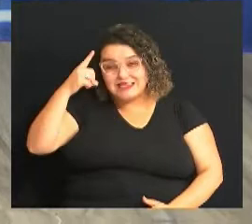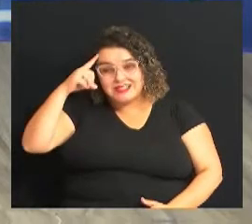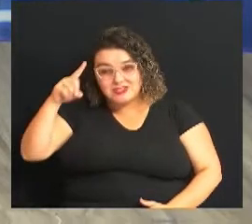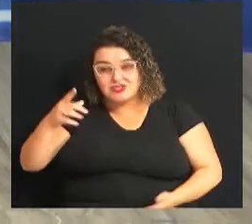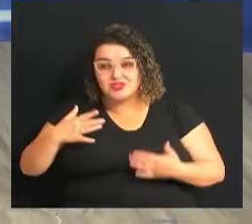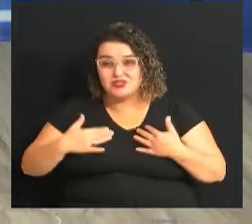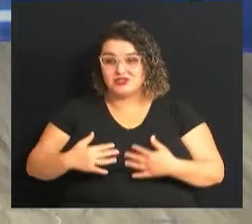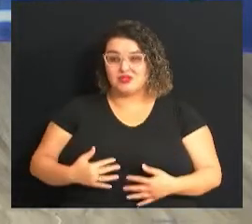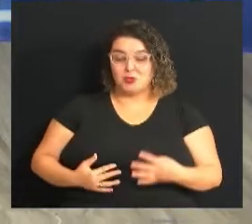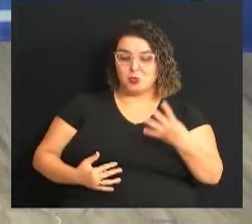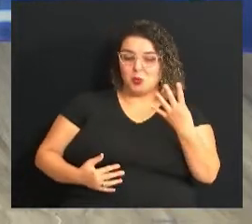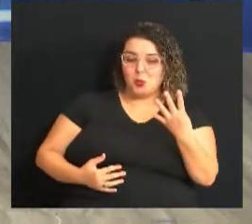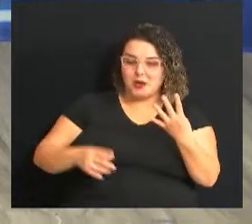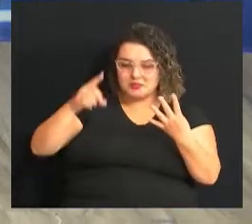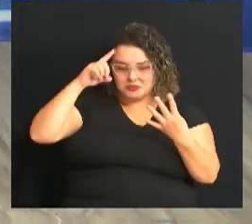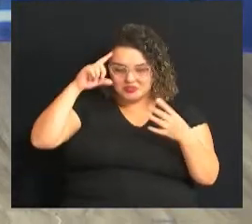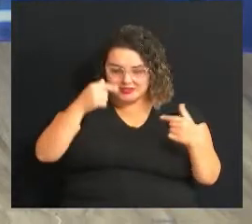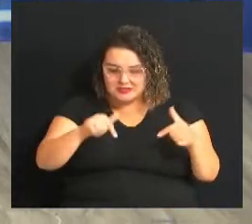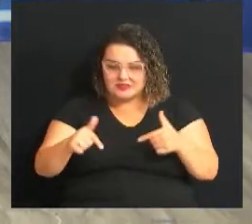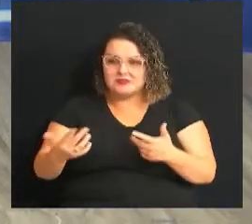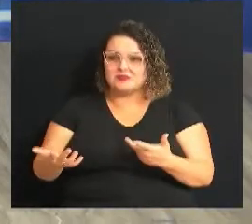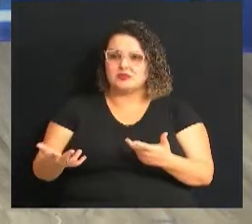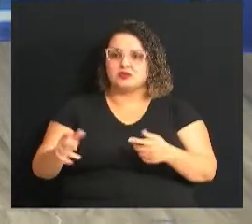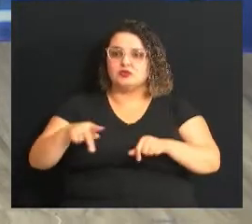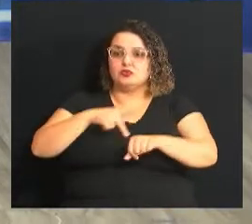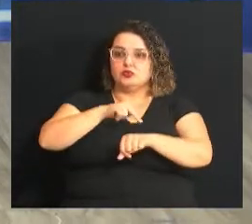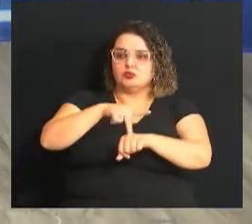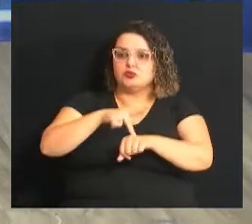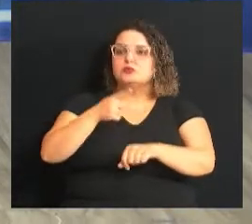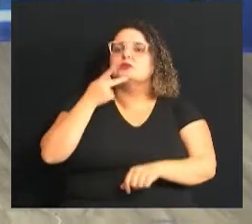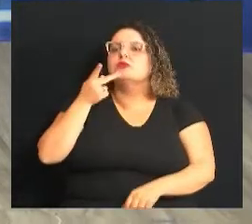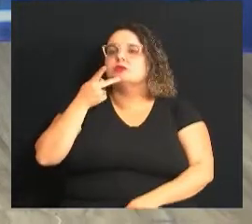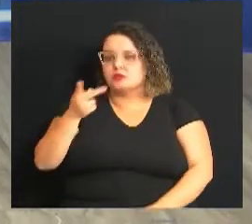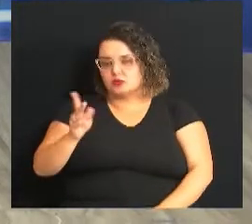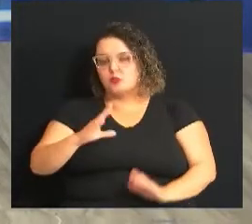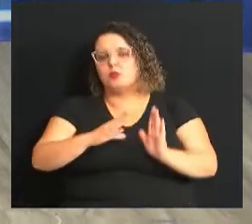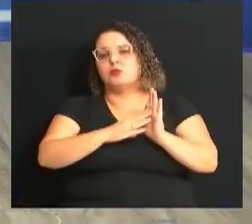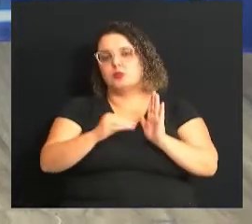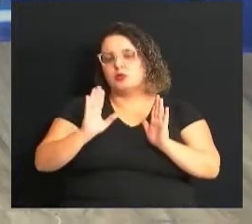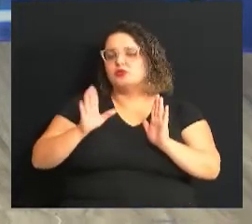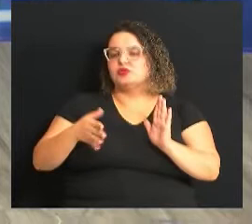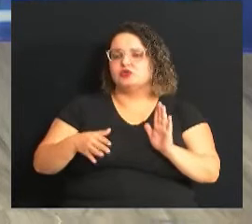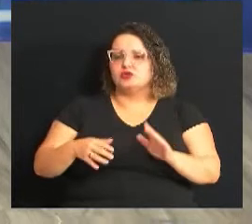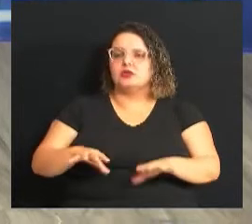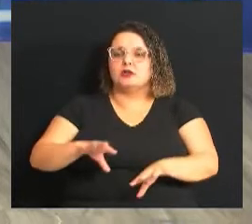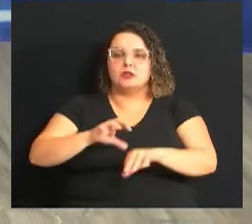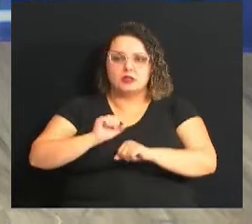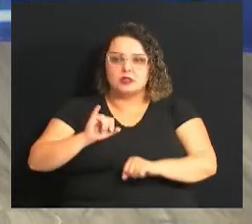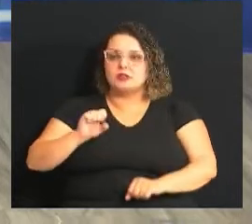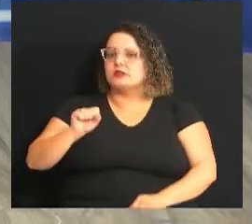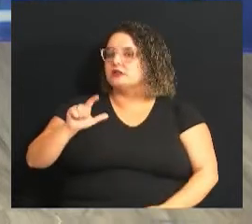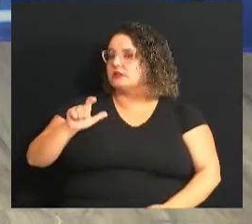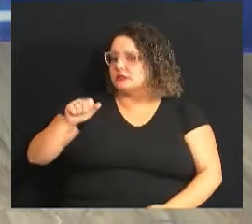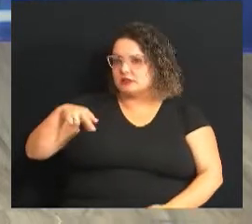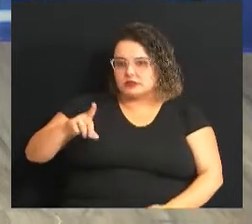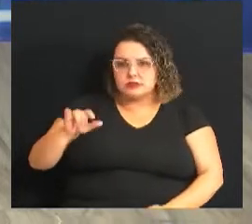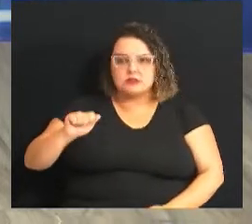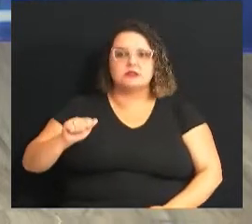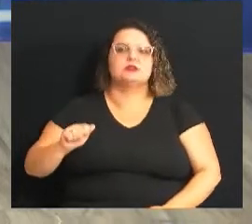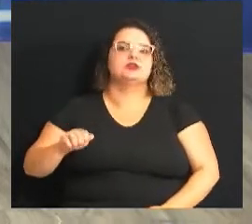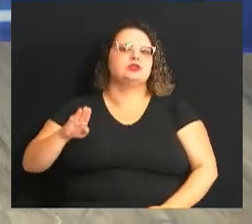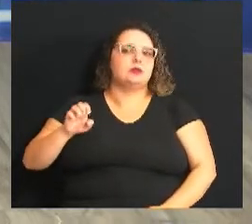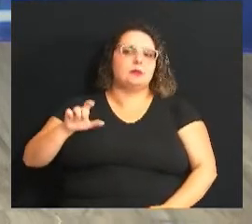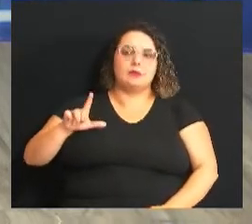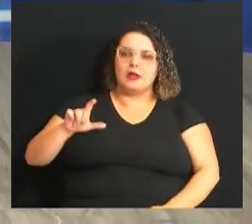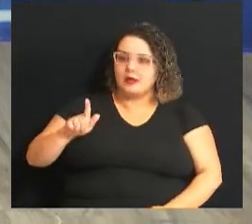4 dias de trabalho, nos países que eu citei, que este modelo já está sendo adotado, na Islândia, na Bélgica, nos Estados